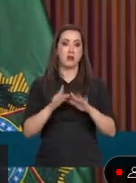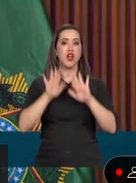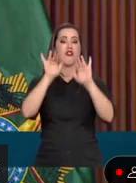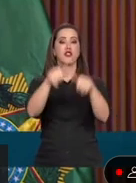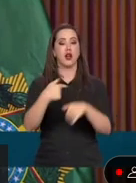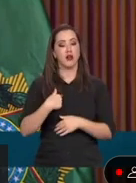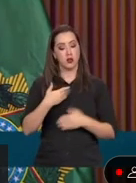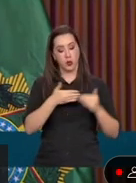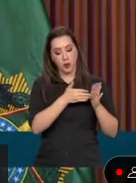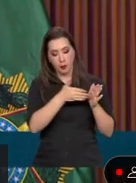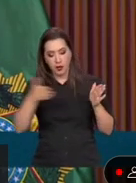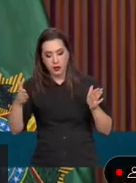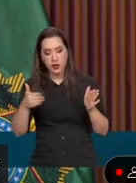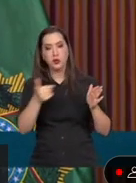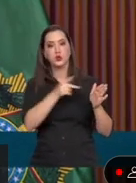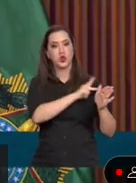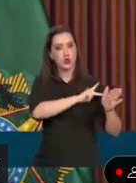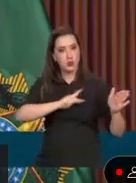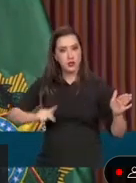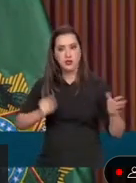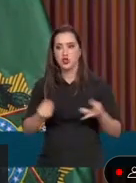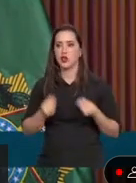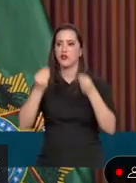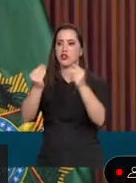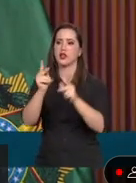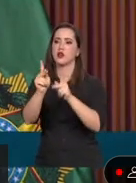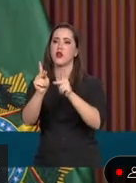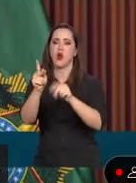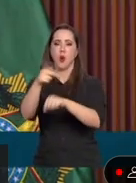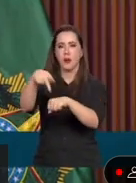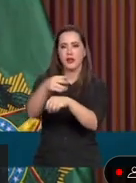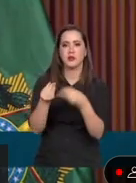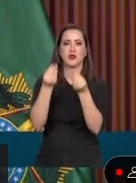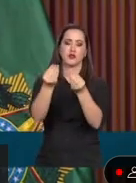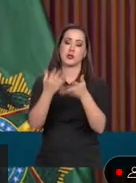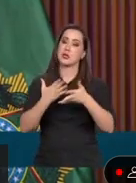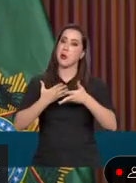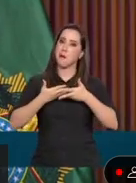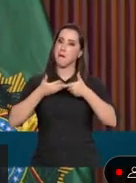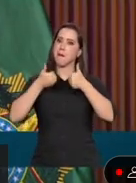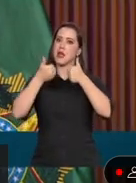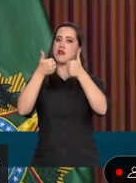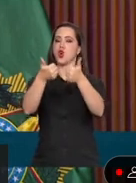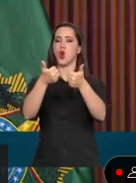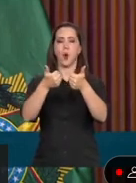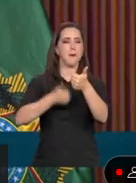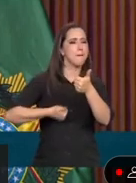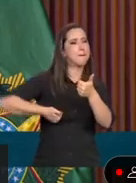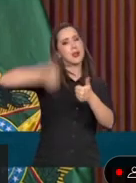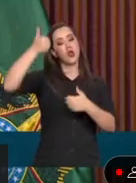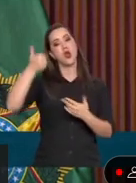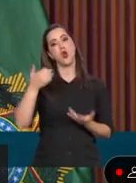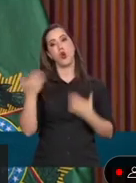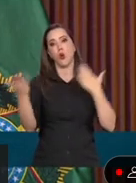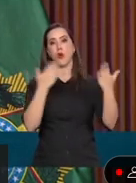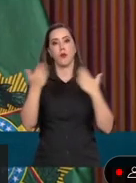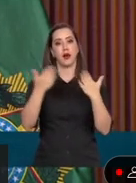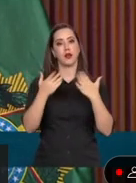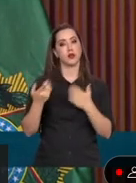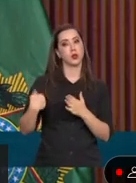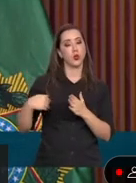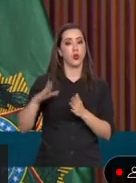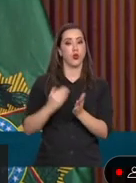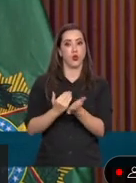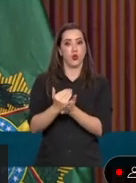terminar meu mandato, eu quero entregar esse país para vocês um pouco melhor ou muito melhor do que o país que eu